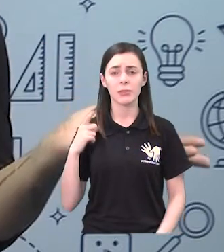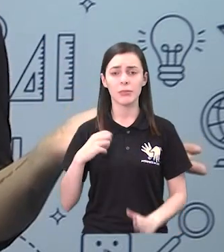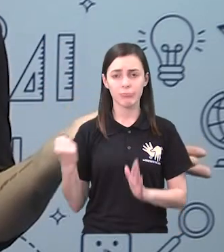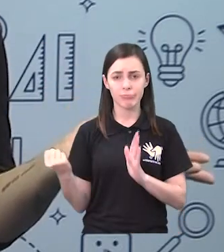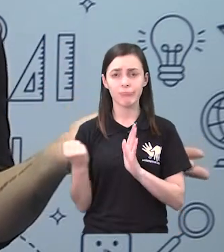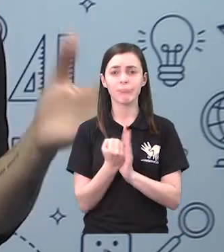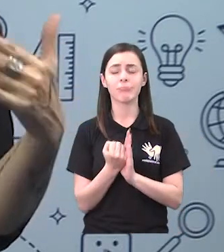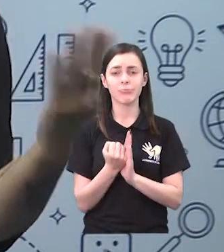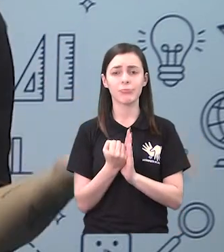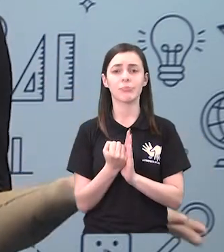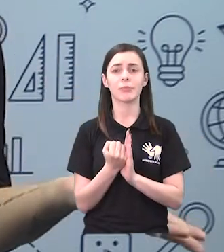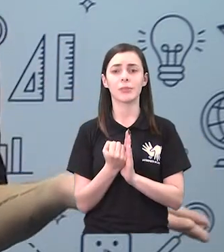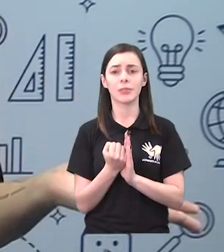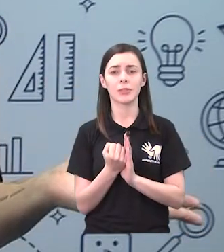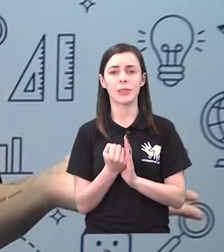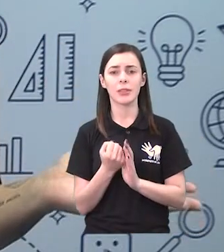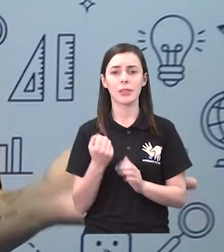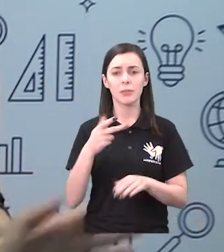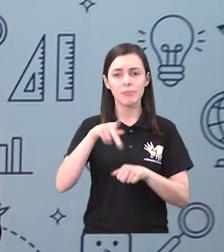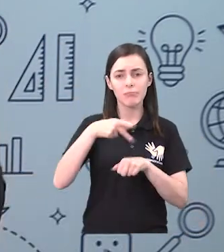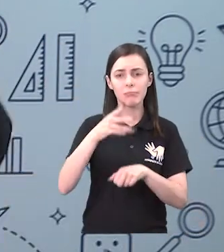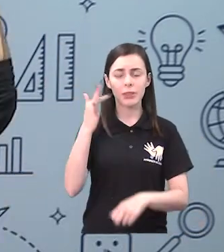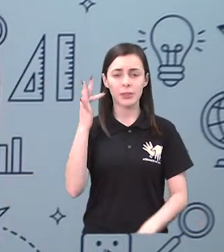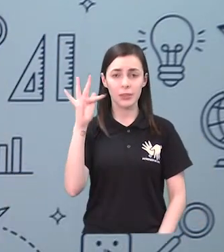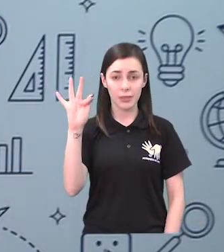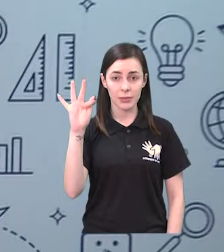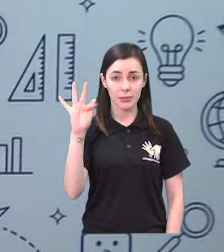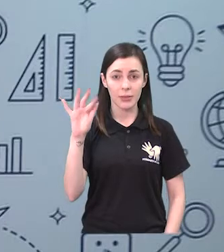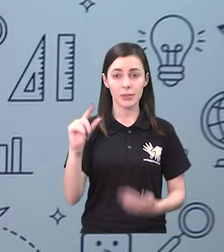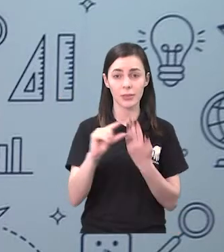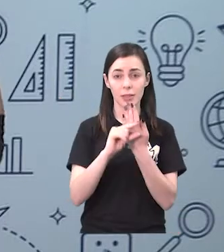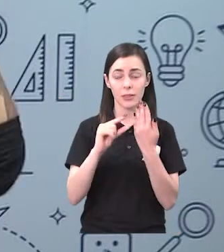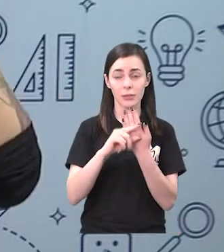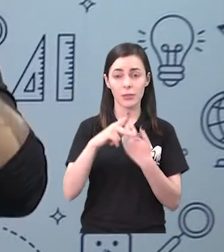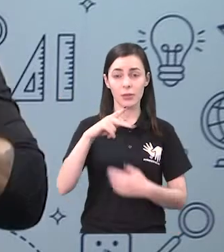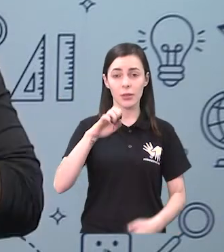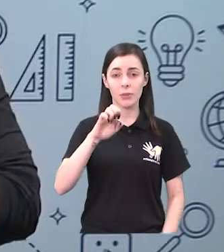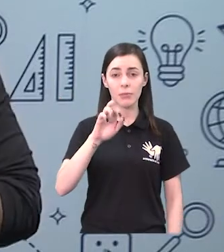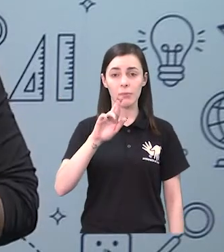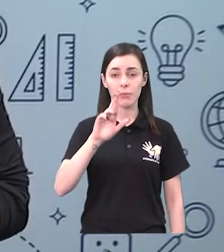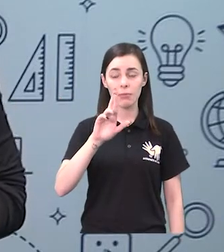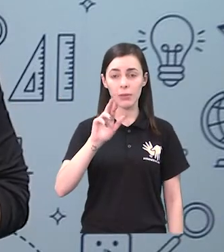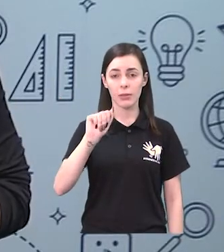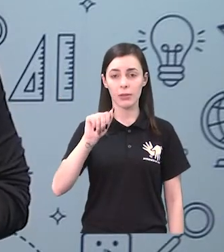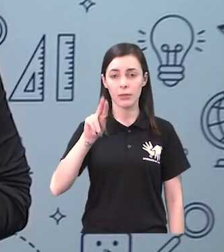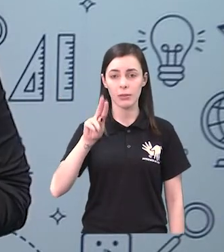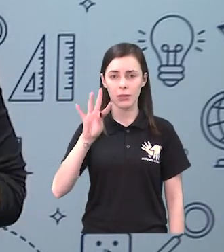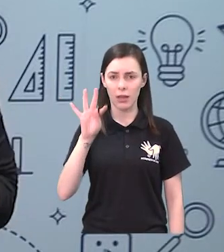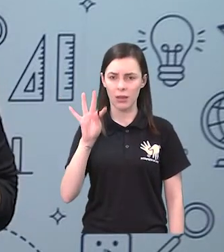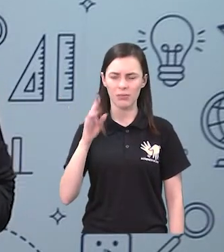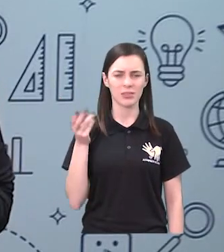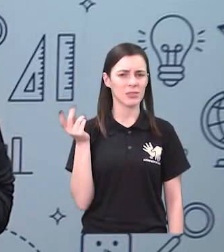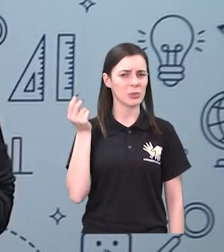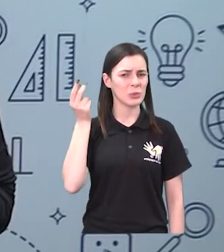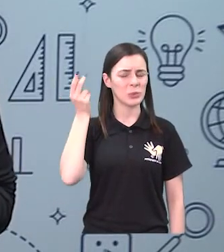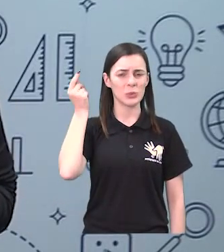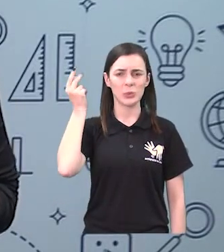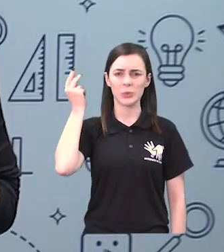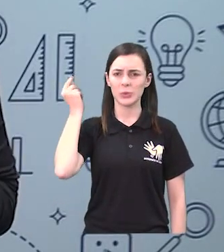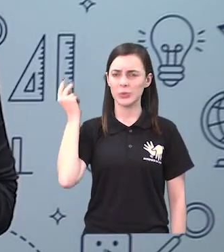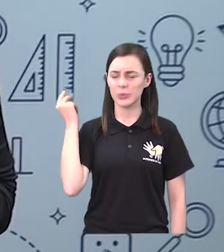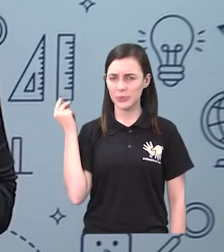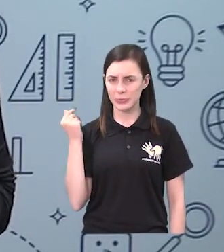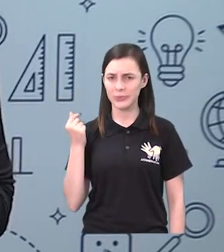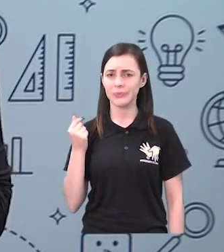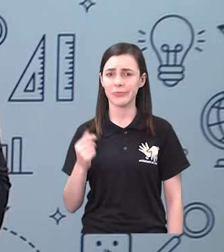pelas primeira vez Provavelmente na França por Charles perra faz muito muito tempo